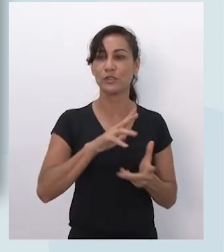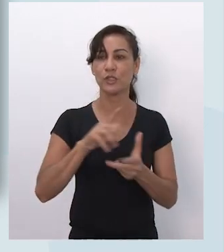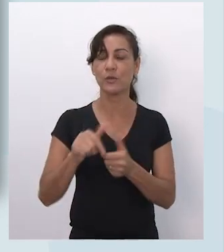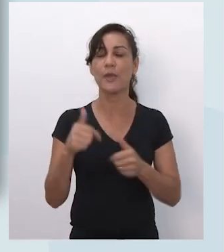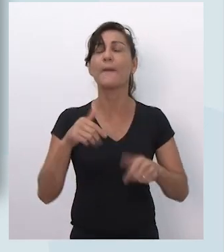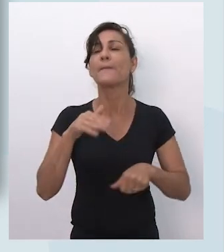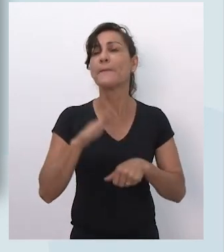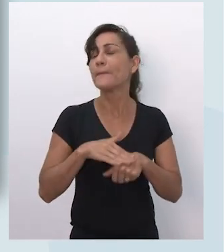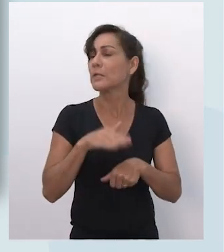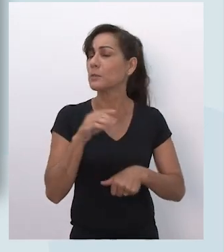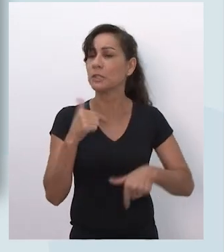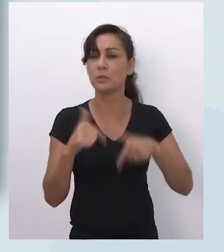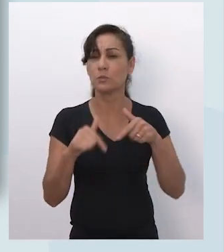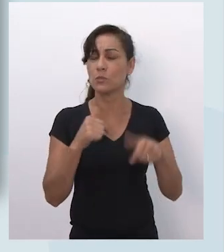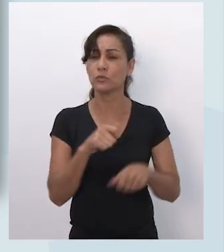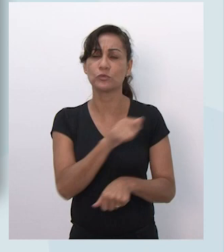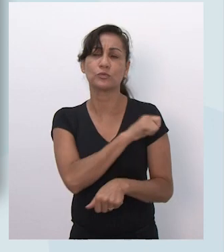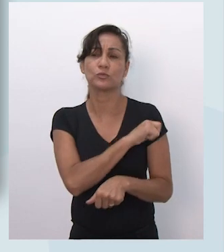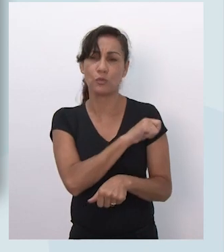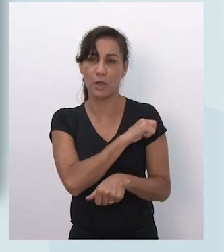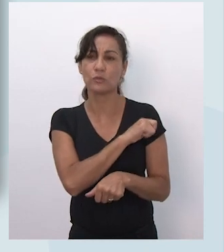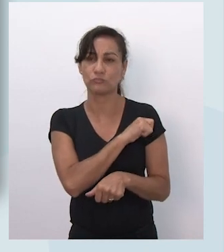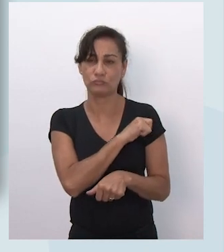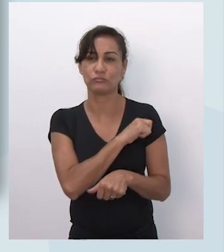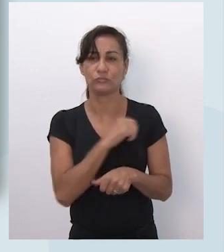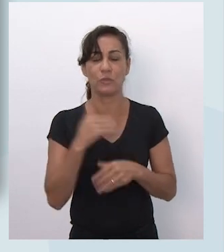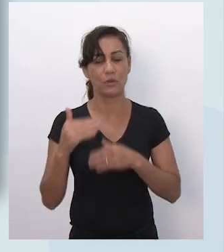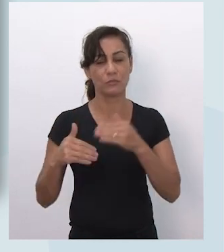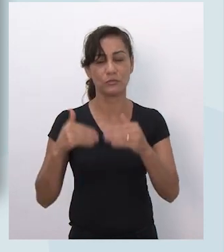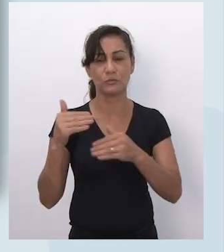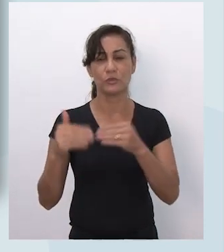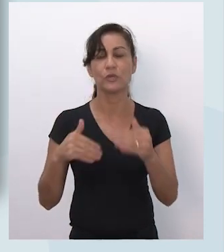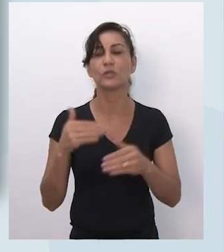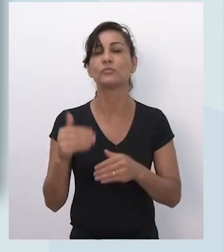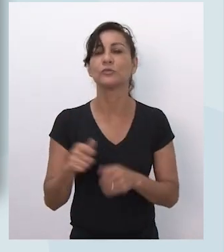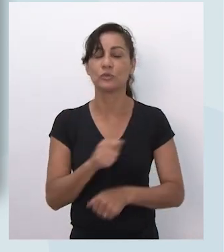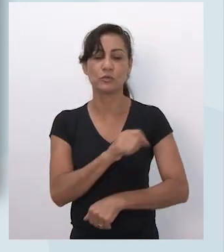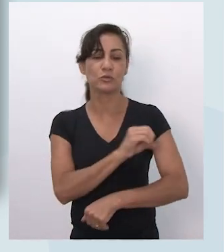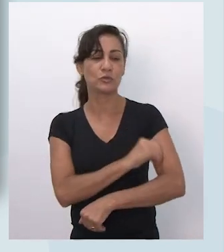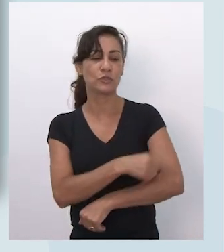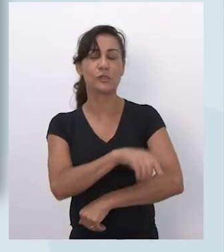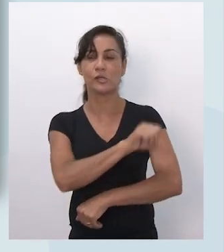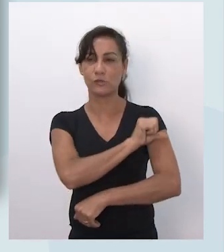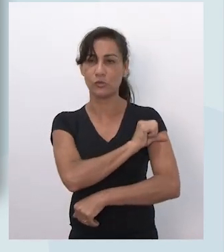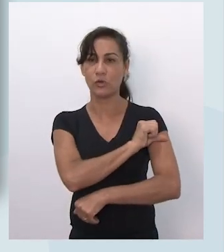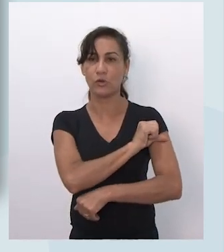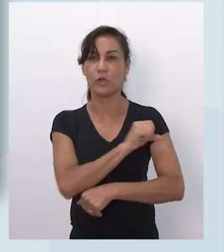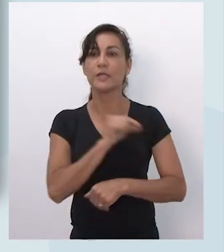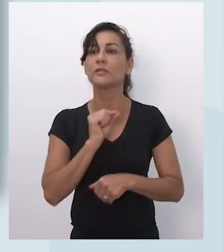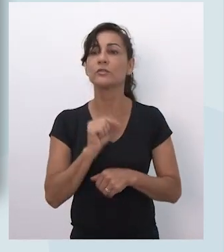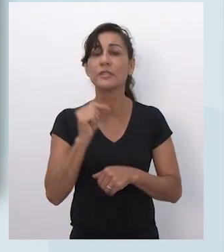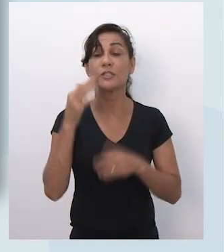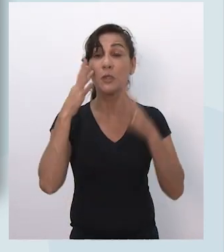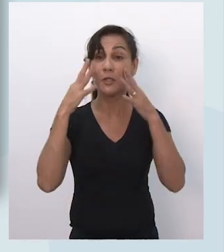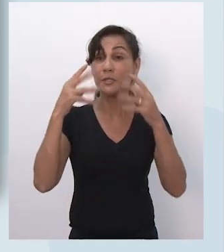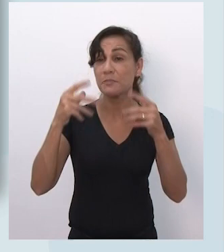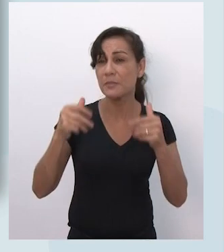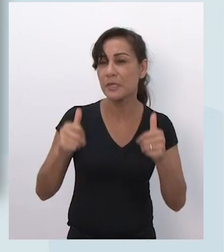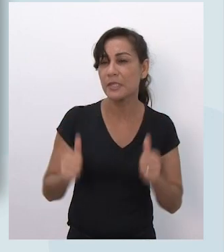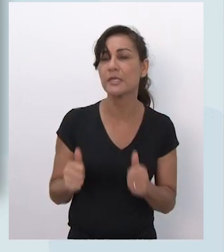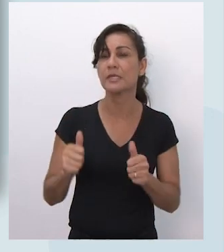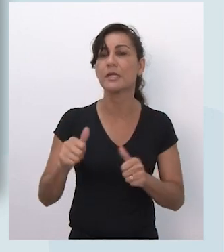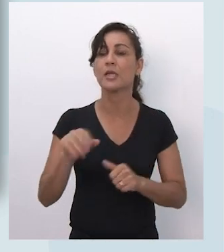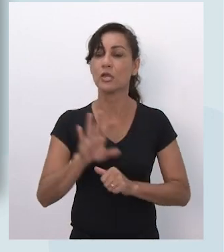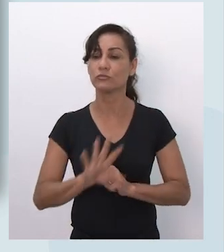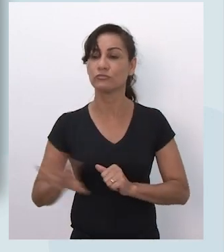trabalhado aí com os estudantes ao longo aí dos anos do fundamental. Quando a gente explica, né, o que é um espaço geográfico para o